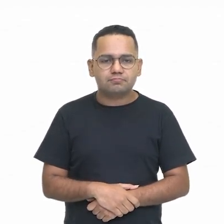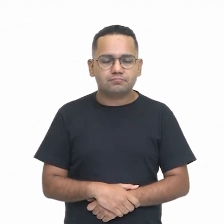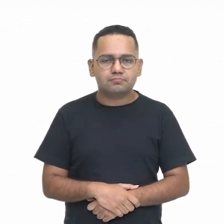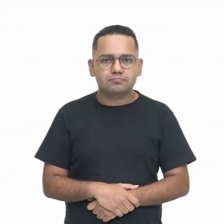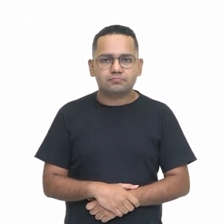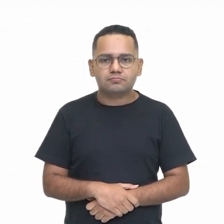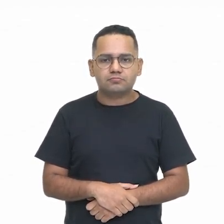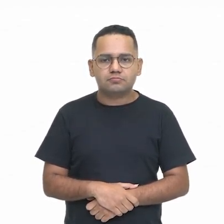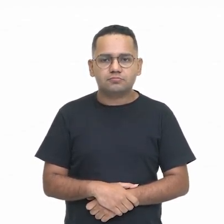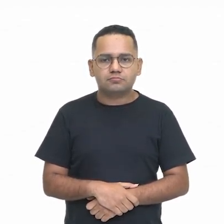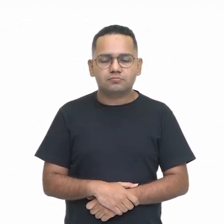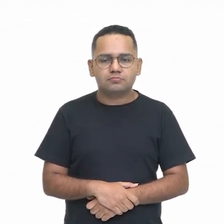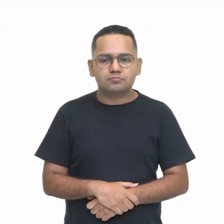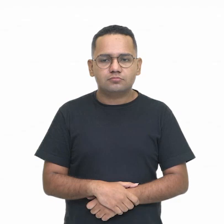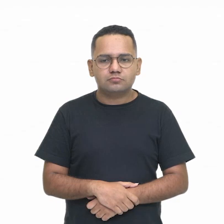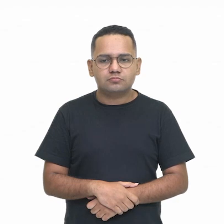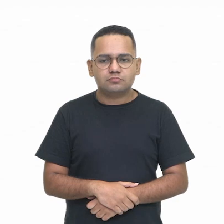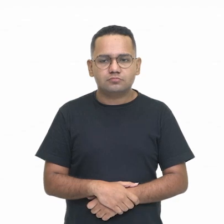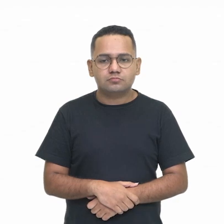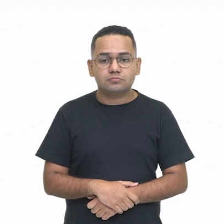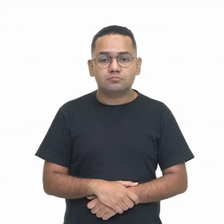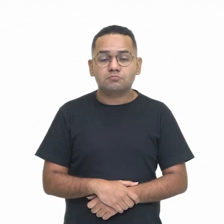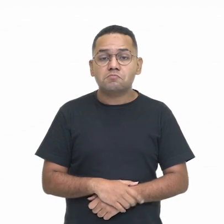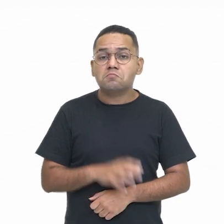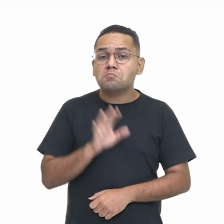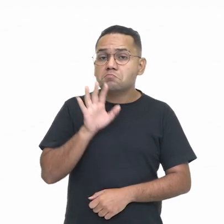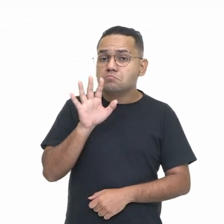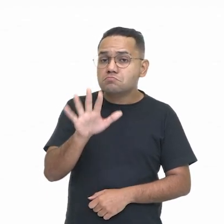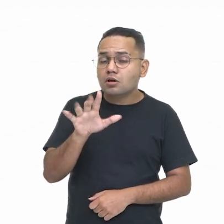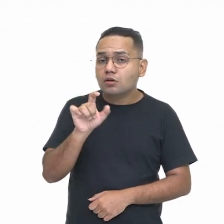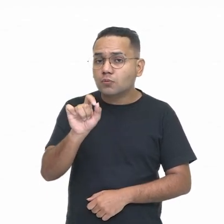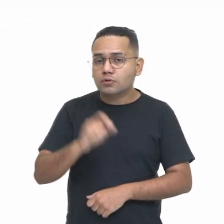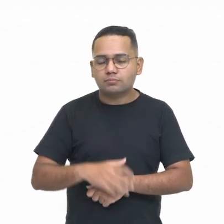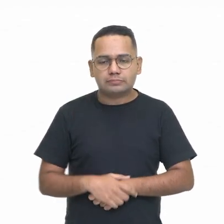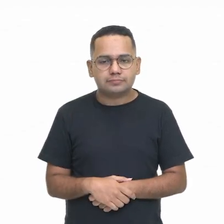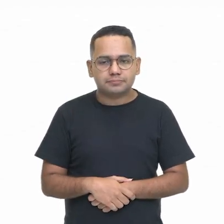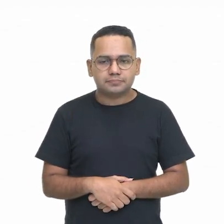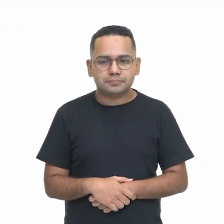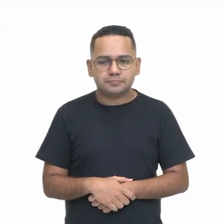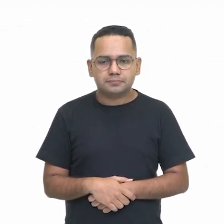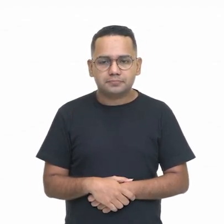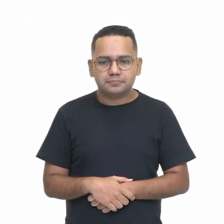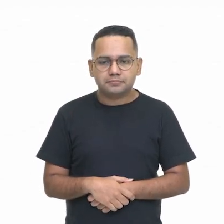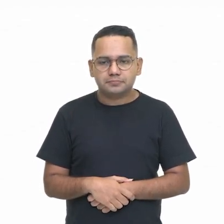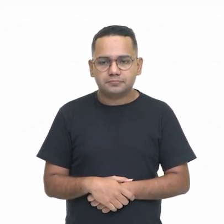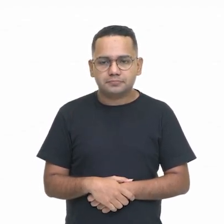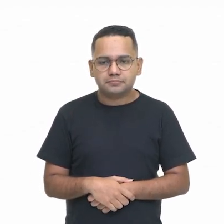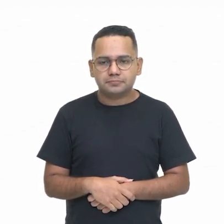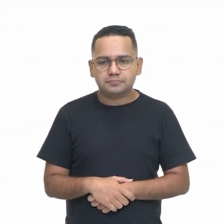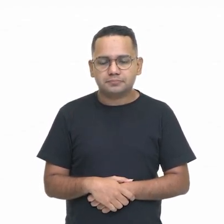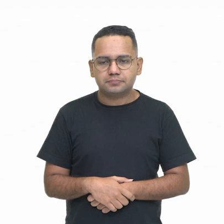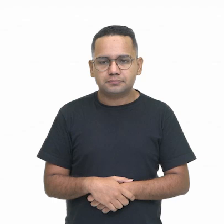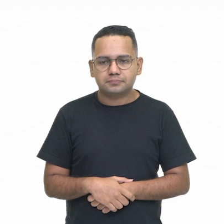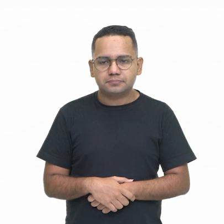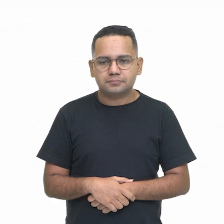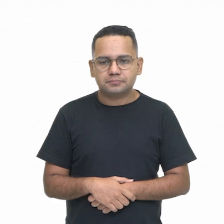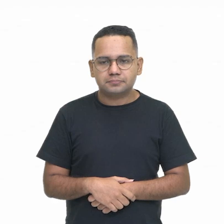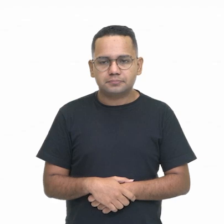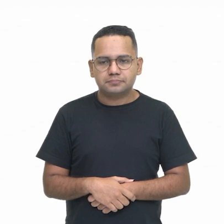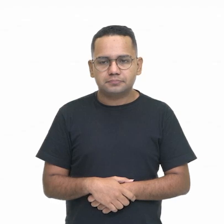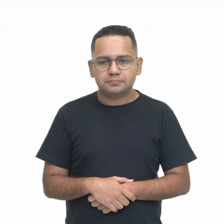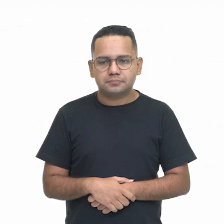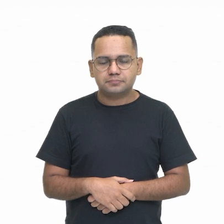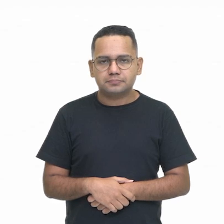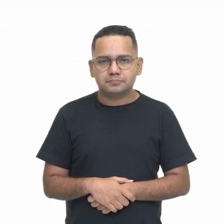estamos falando de uma civilização que tinha uma relação